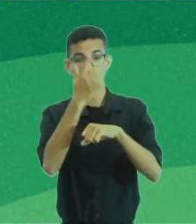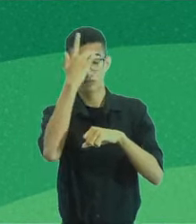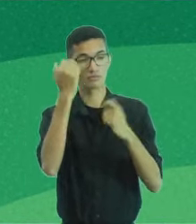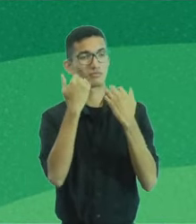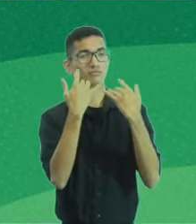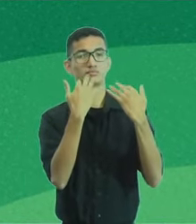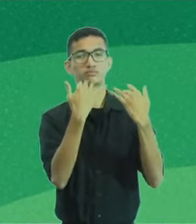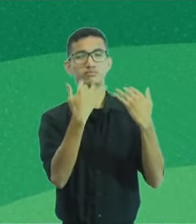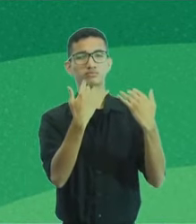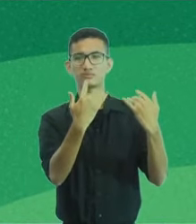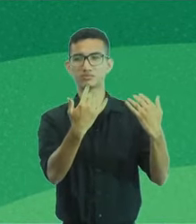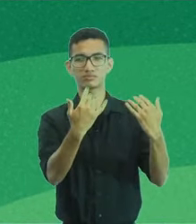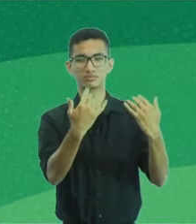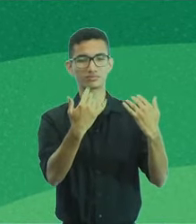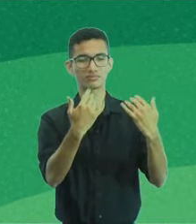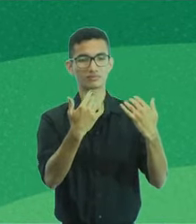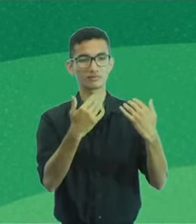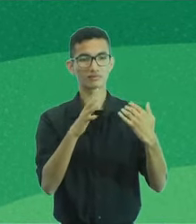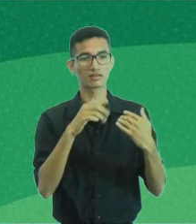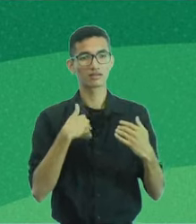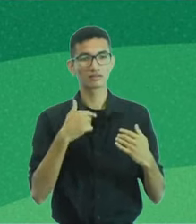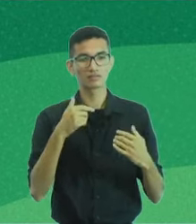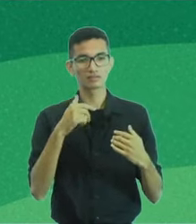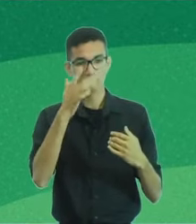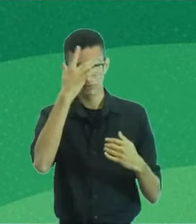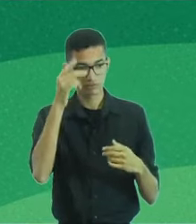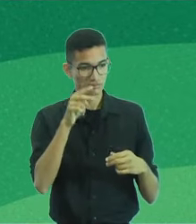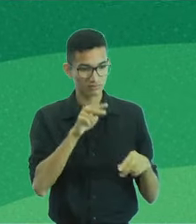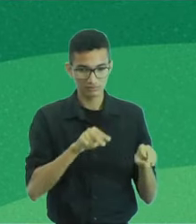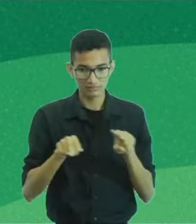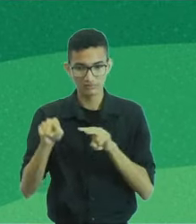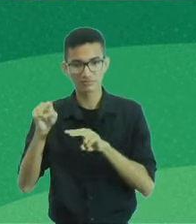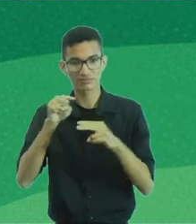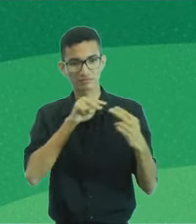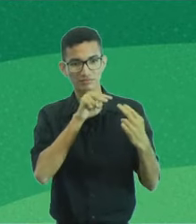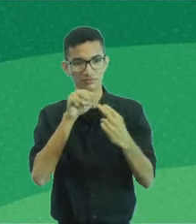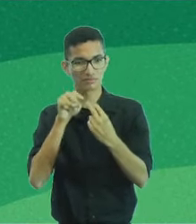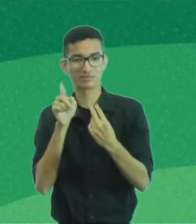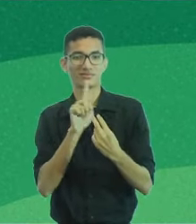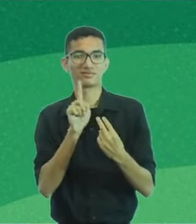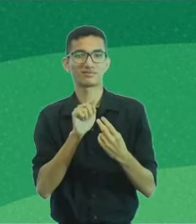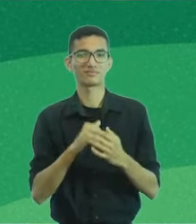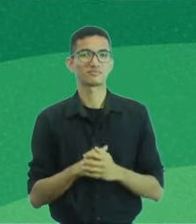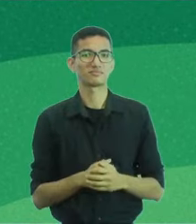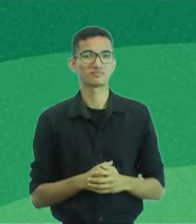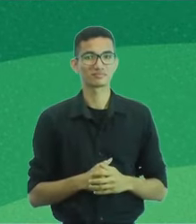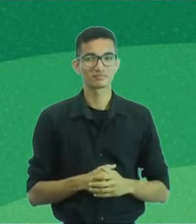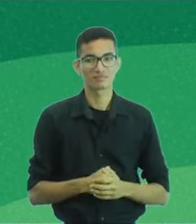mas eu nunca tô olhando na cara delas assim é bastante estranho e